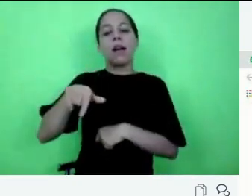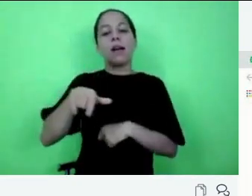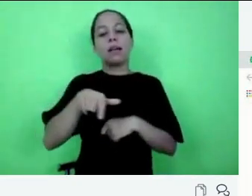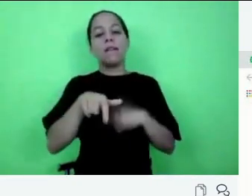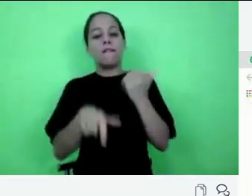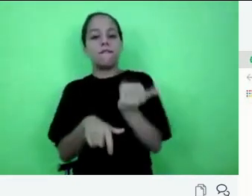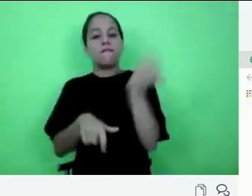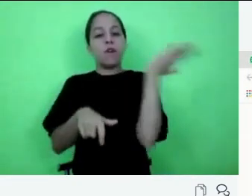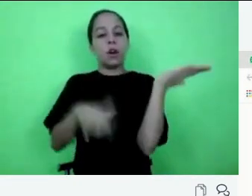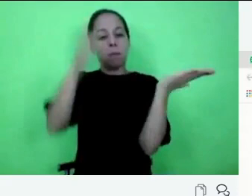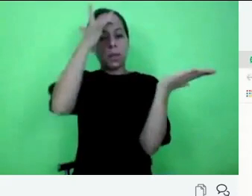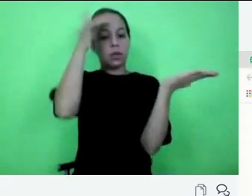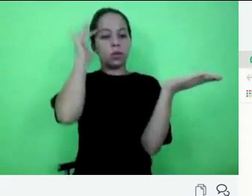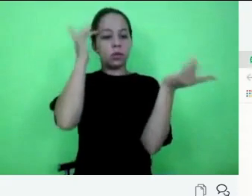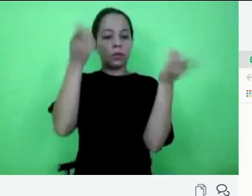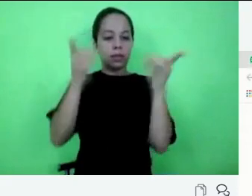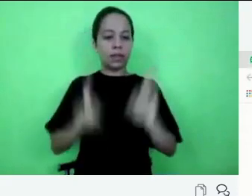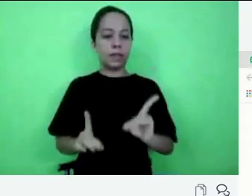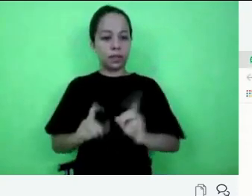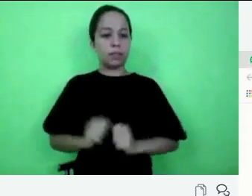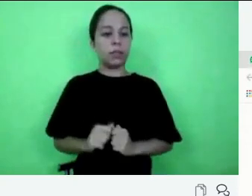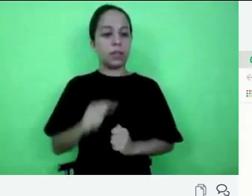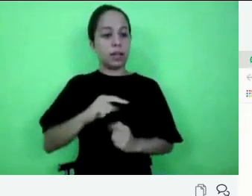Três inscritos,